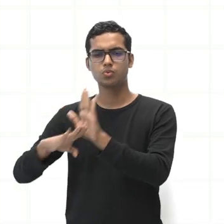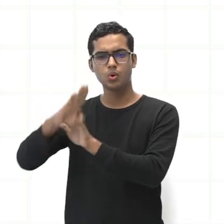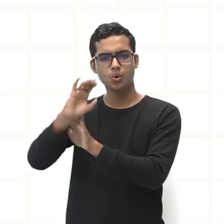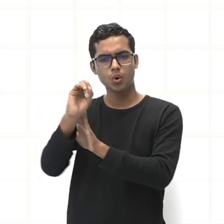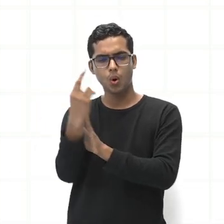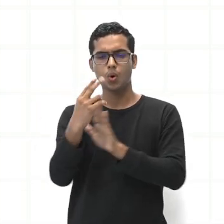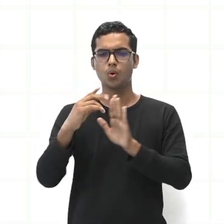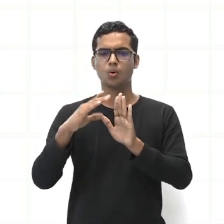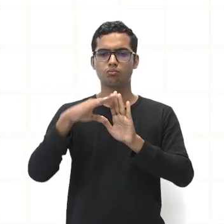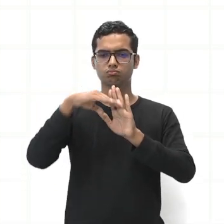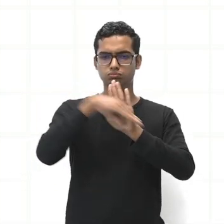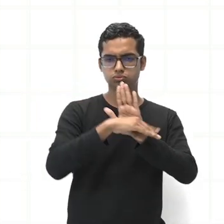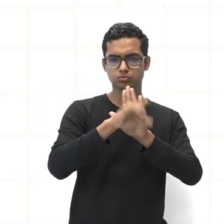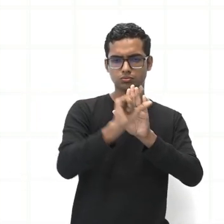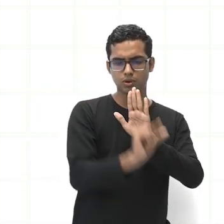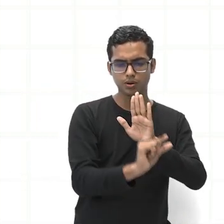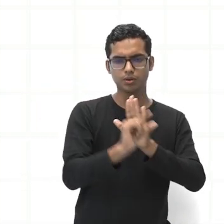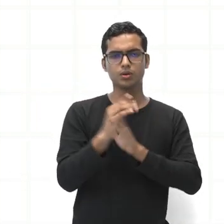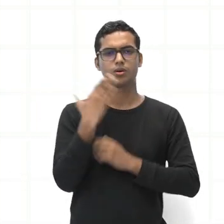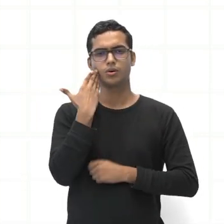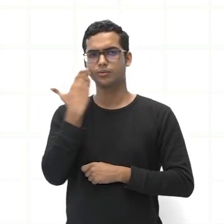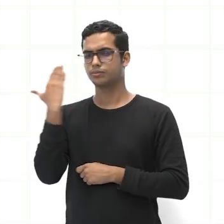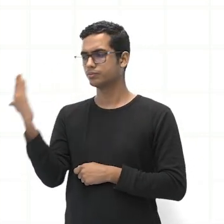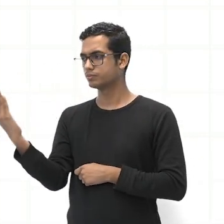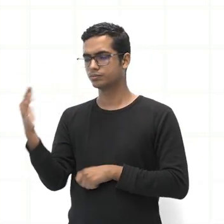baixa. Deixa eu mudar aqui a cor.